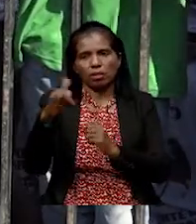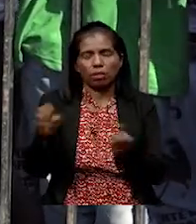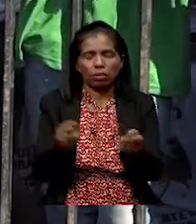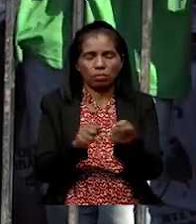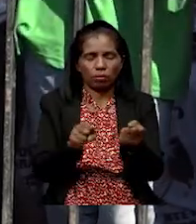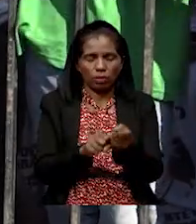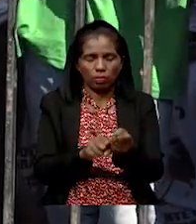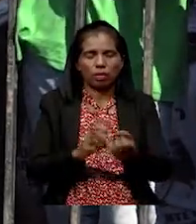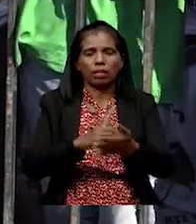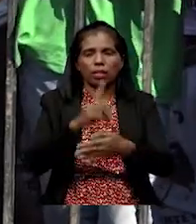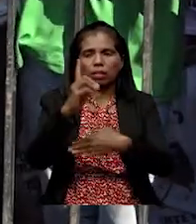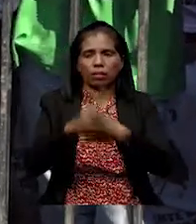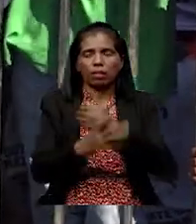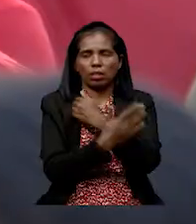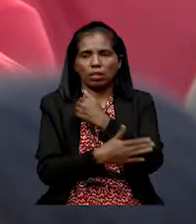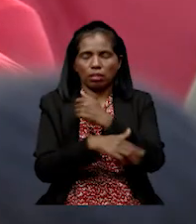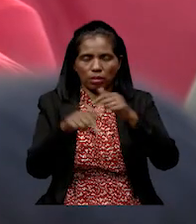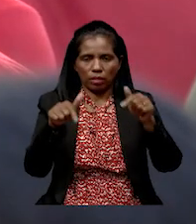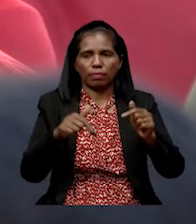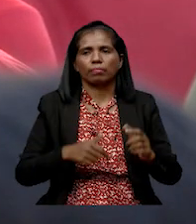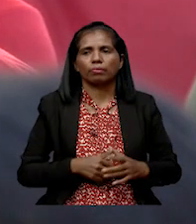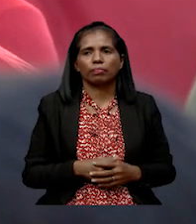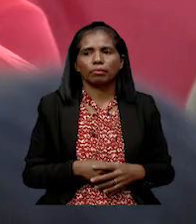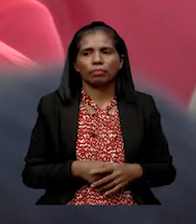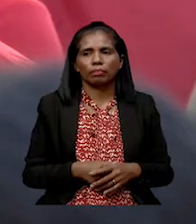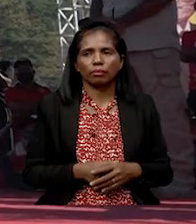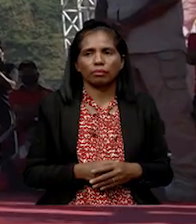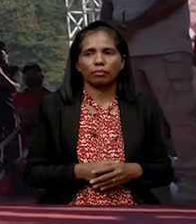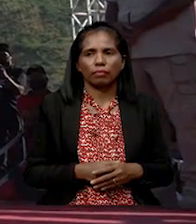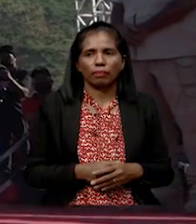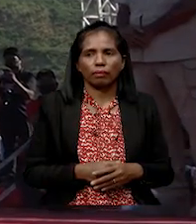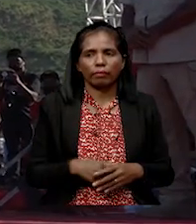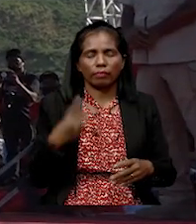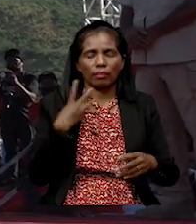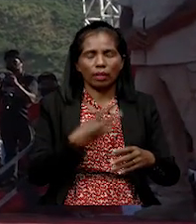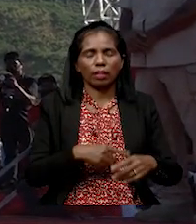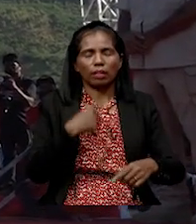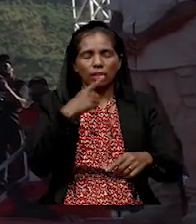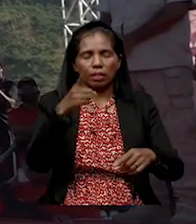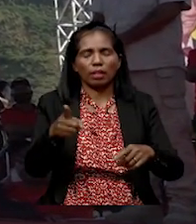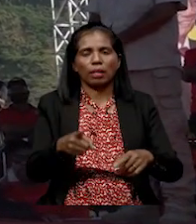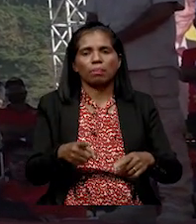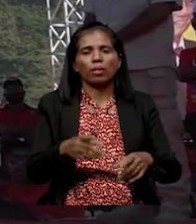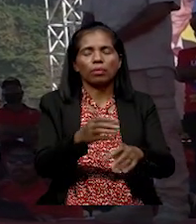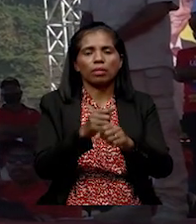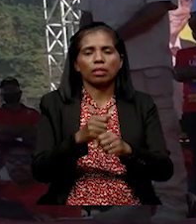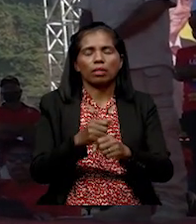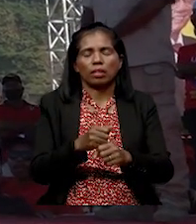makas ba desenvolvimentu nasaun idenem. Polusira fokit manu fulung, polusira TBO.